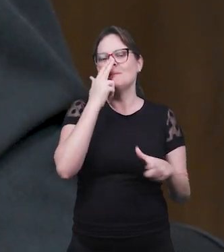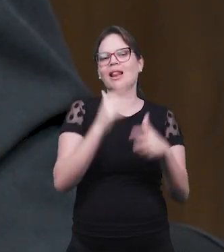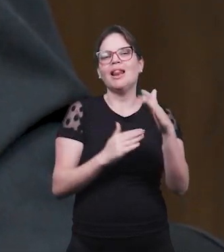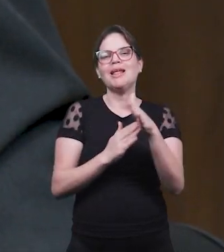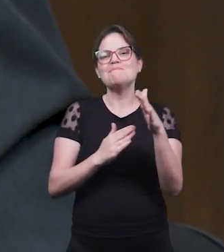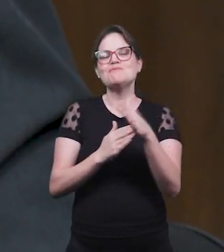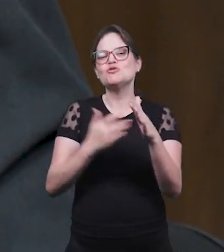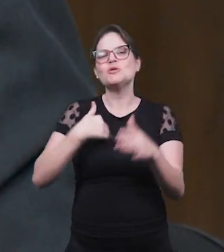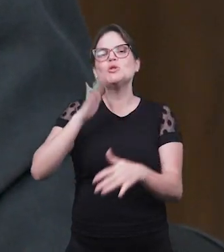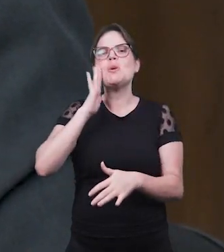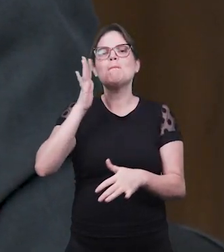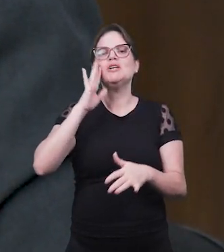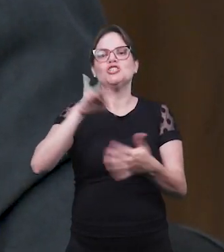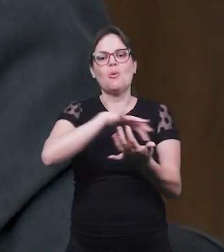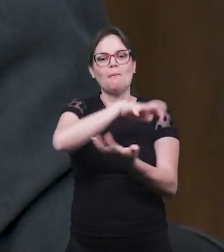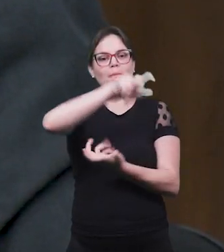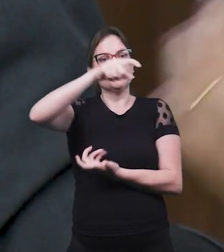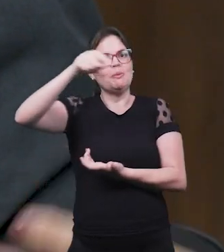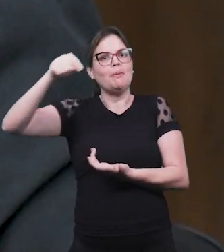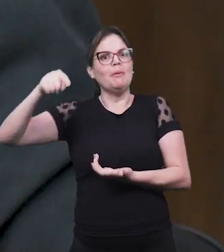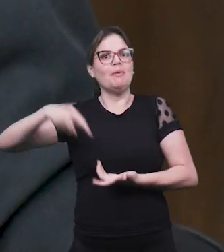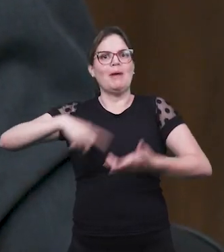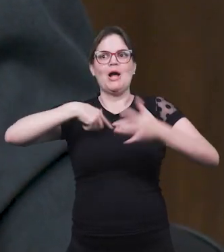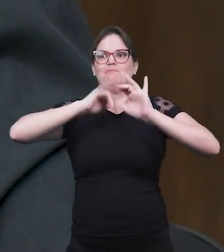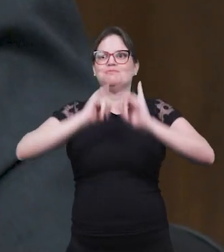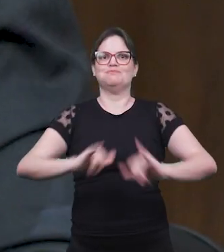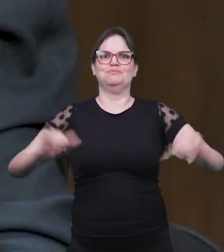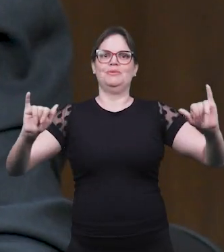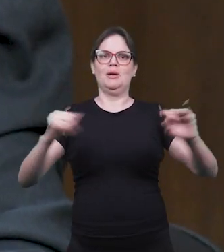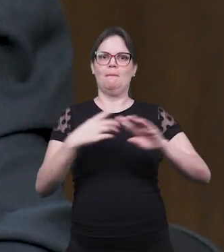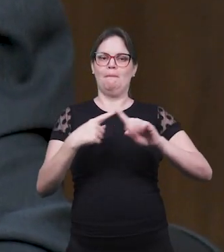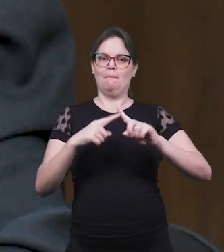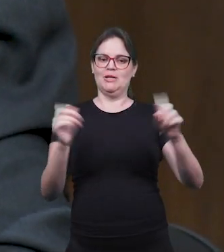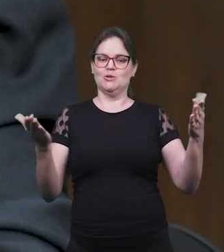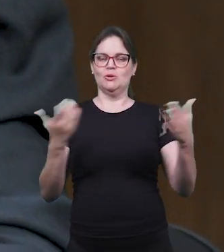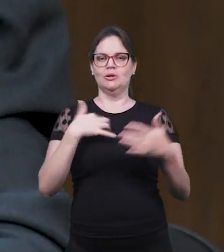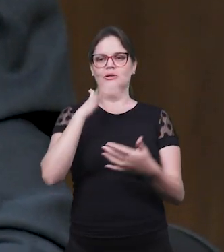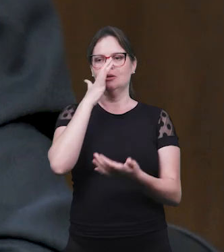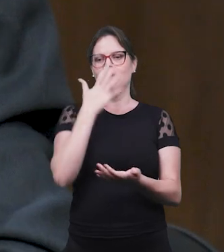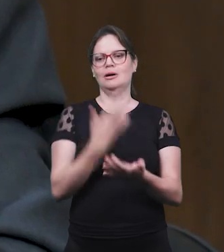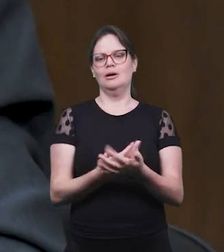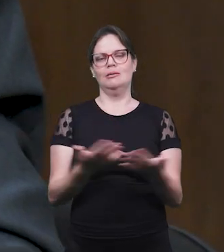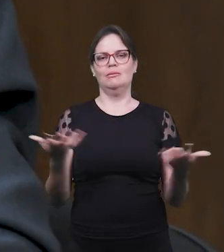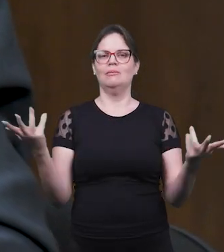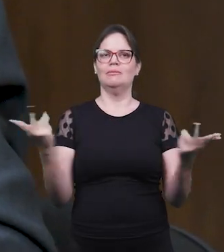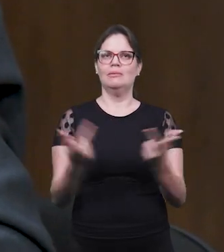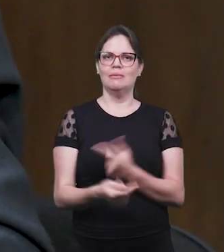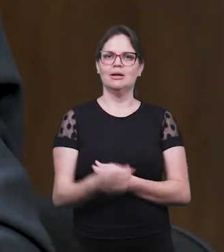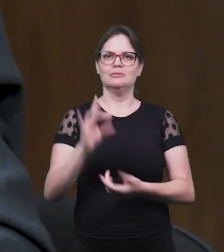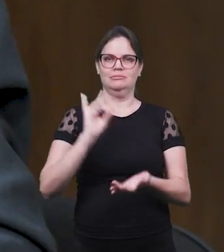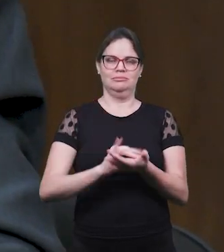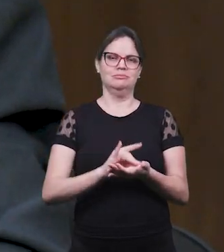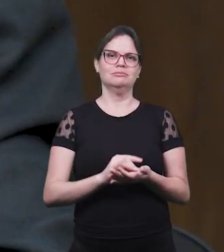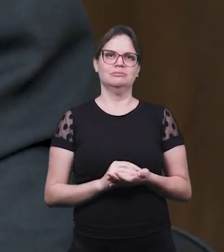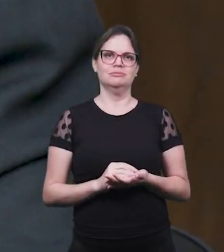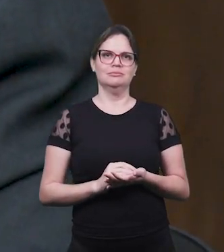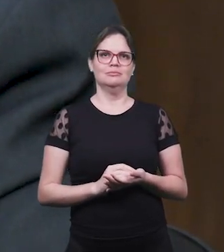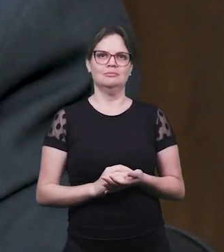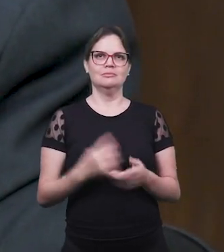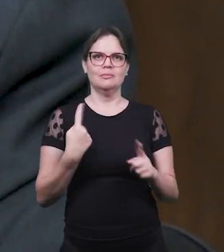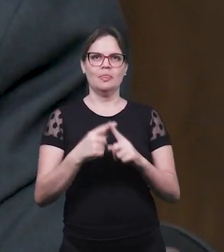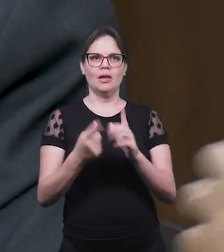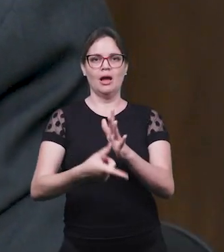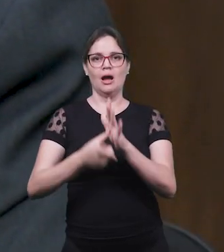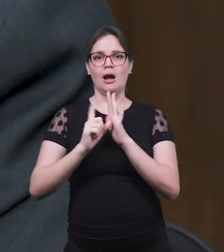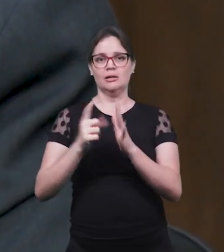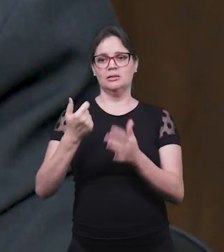grandeza, né? E o tempo da revelação. E eu me maravilho. De fato, eu falei para vocês, aquele dom que o Senhor deu, né, antes de